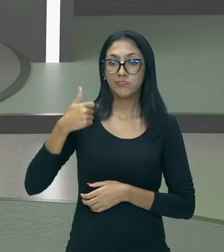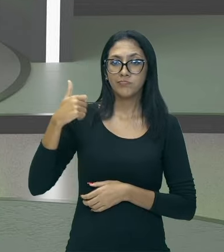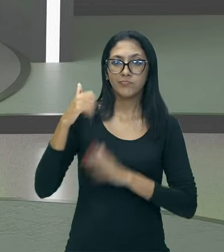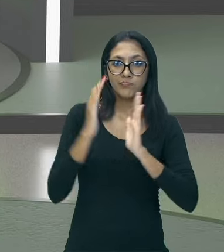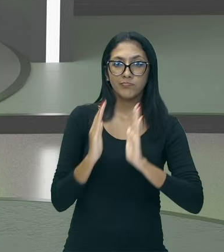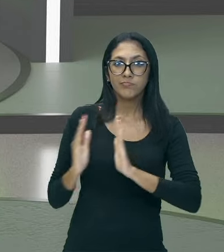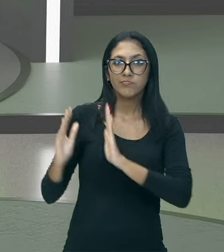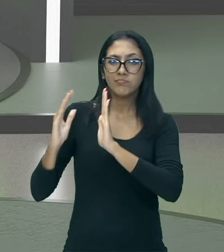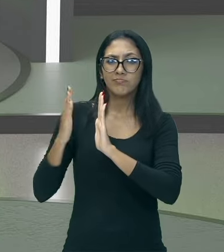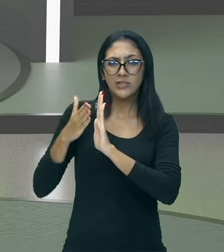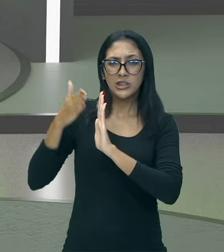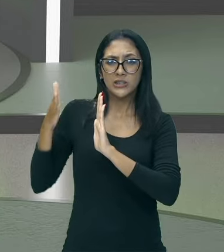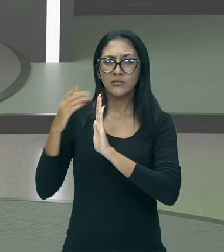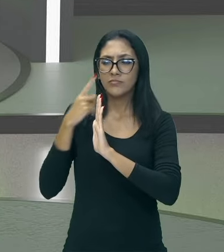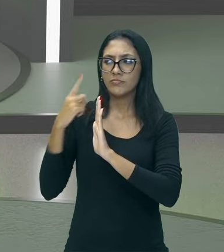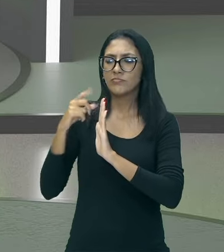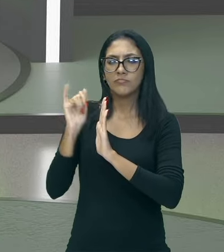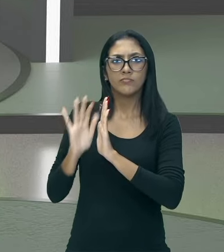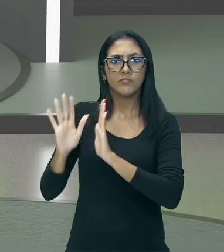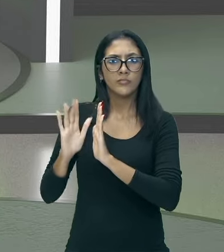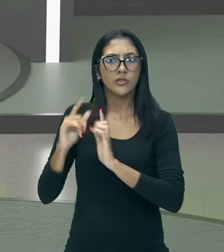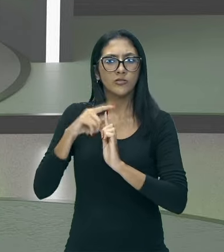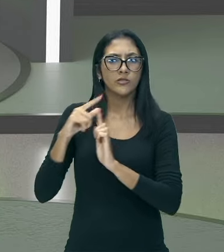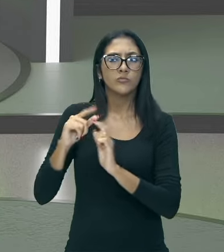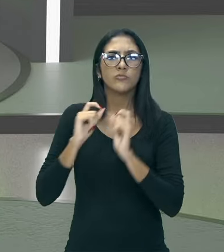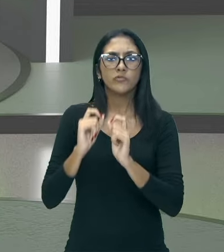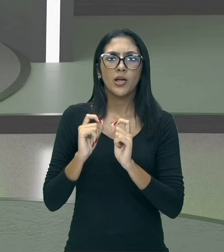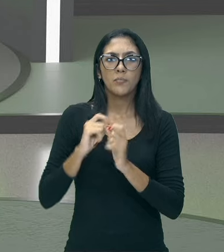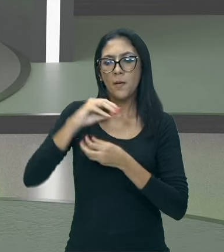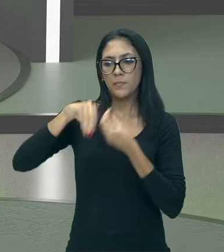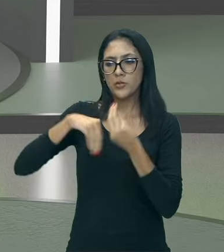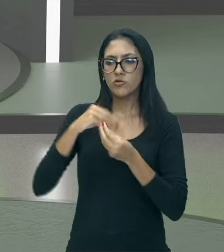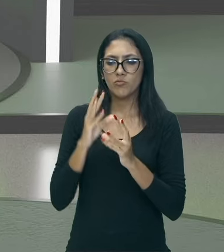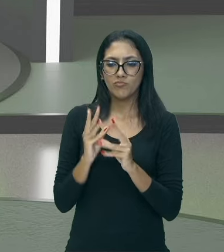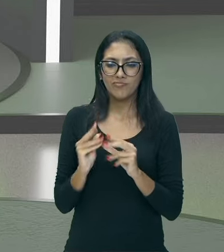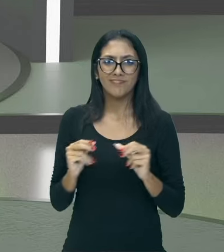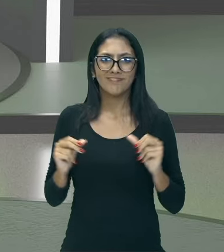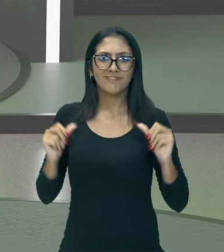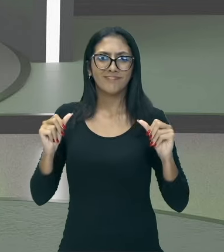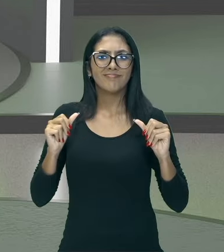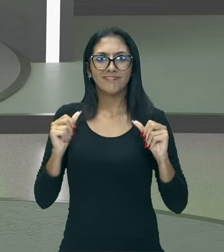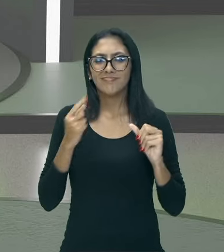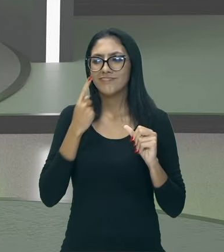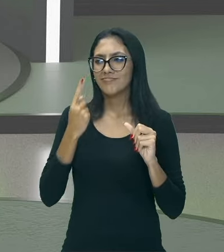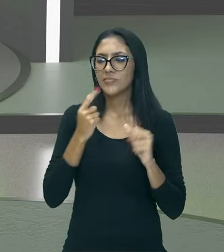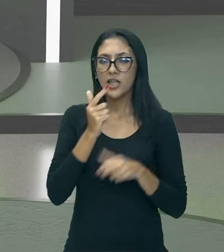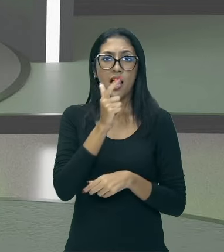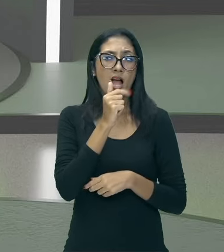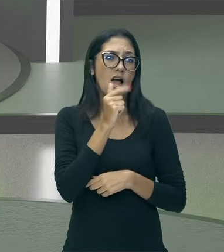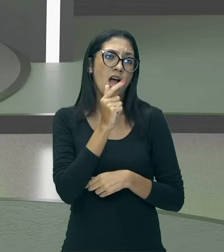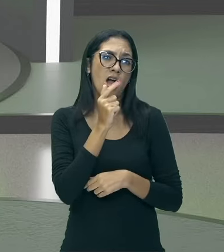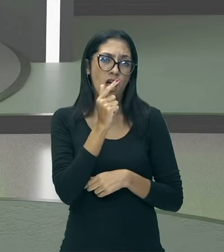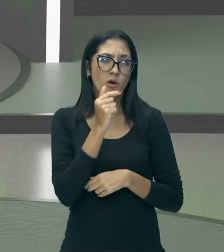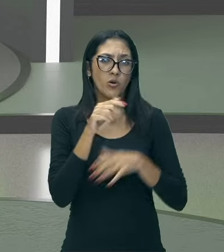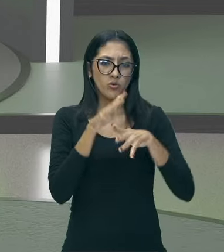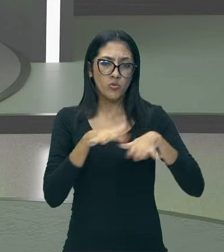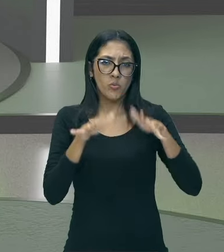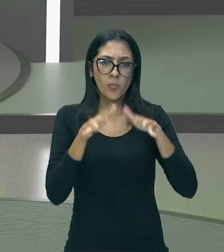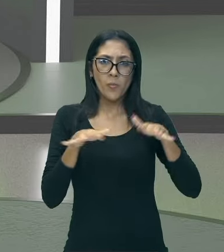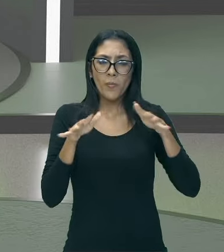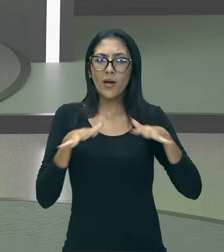nós temos uma mistura homogênea, que parece límpida, né, com uma água salgada deste aquário